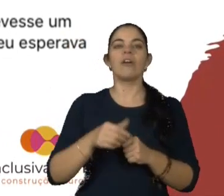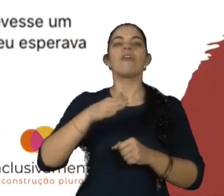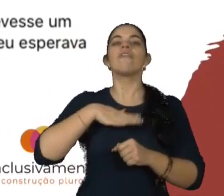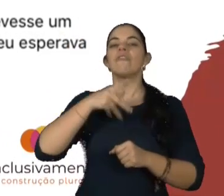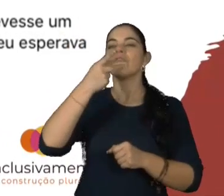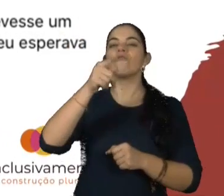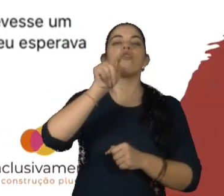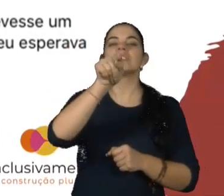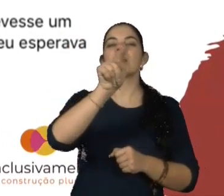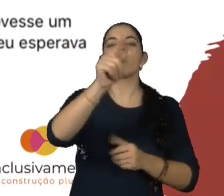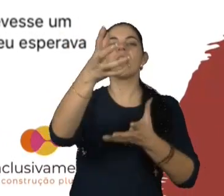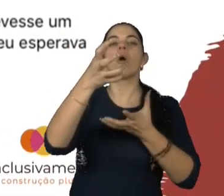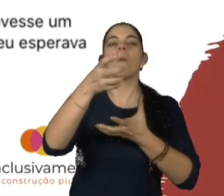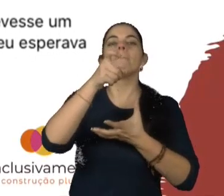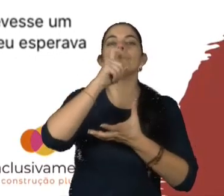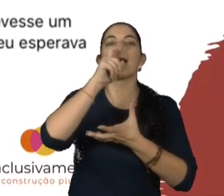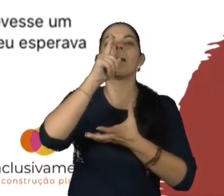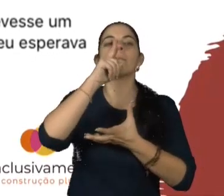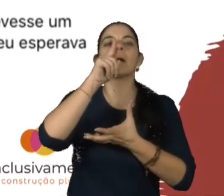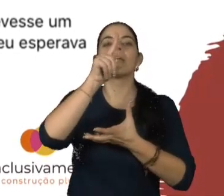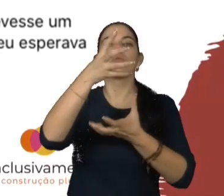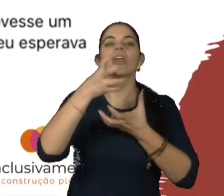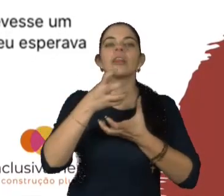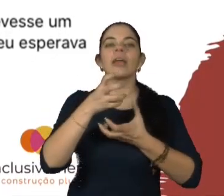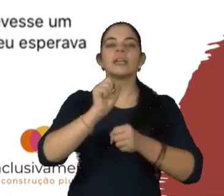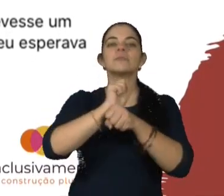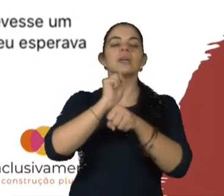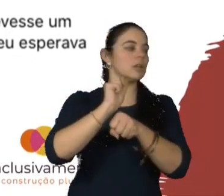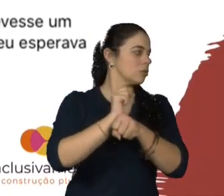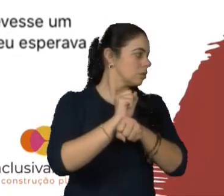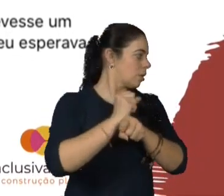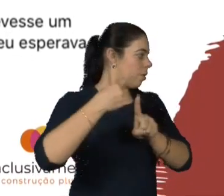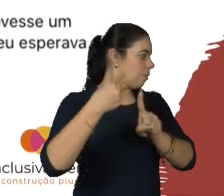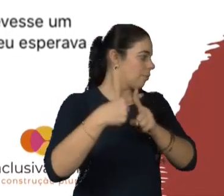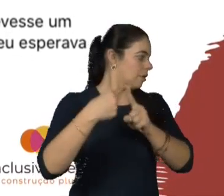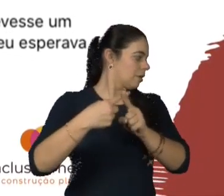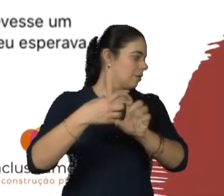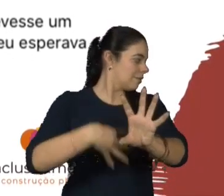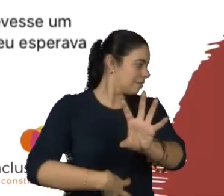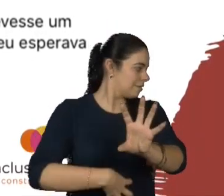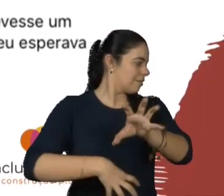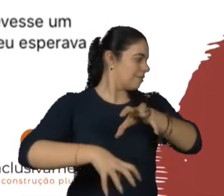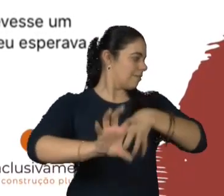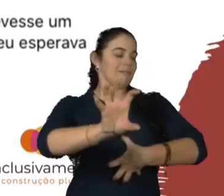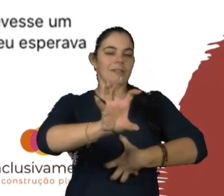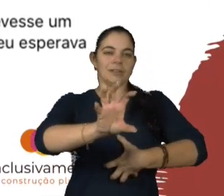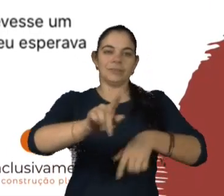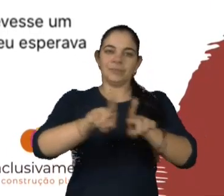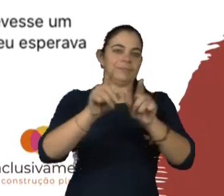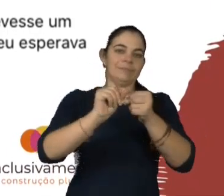pai ou a mãe que eu estava esperando. Por que que a gente não se coloca no lugar deles? Por que que a gente se acha